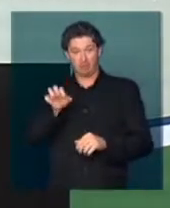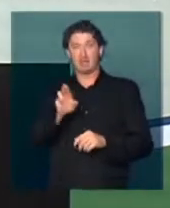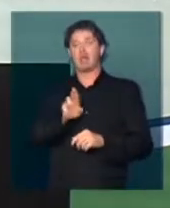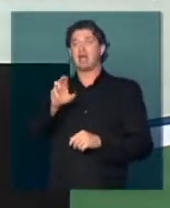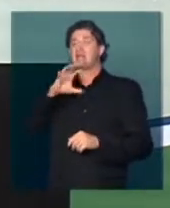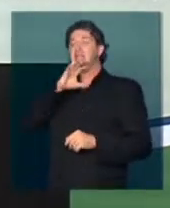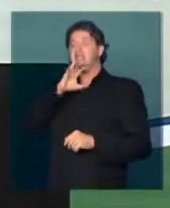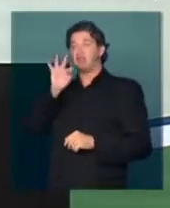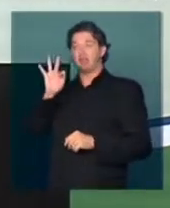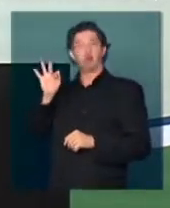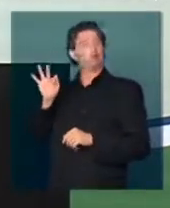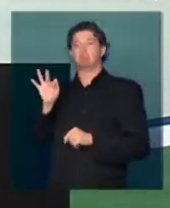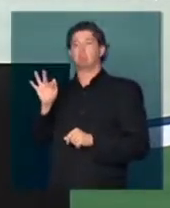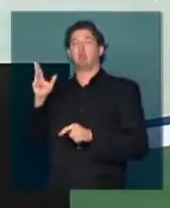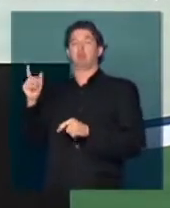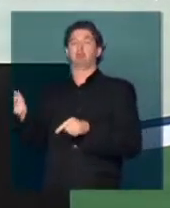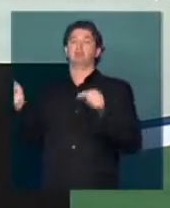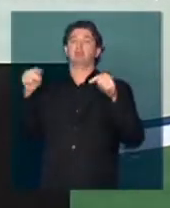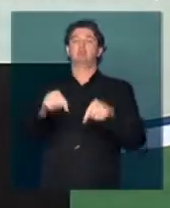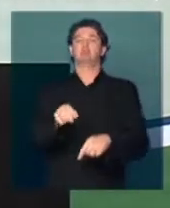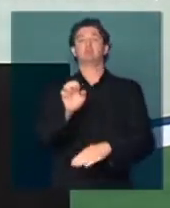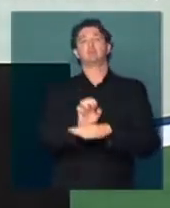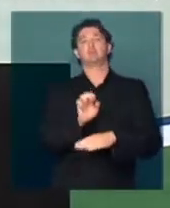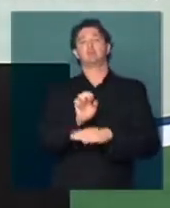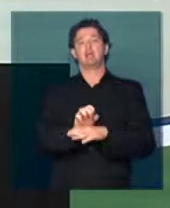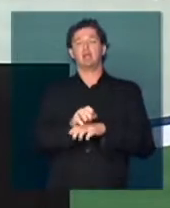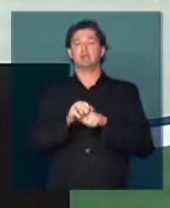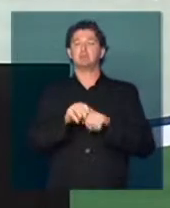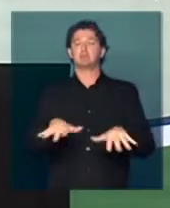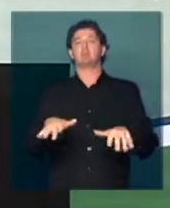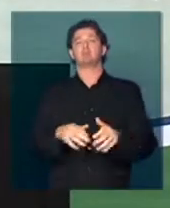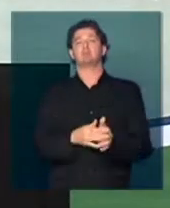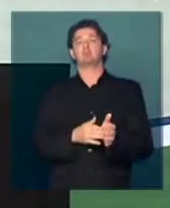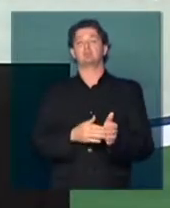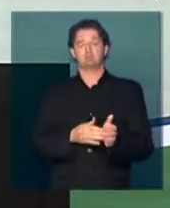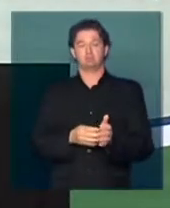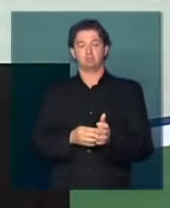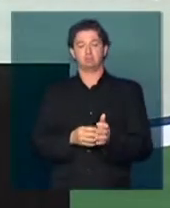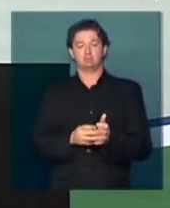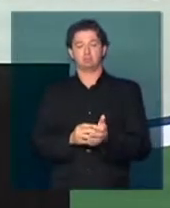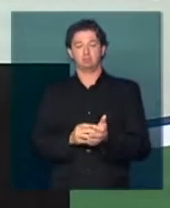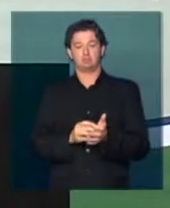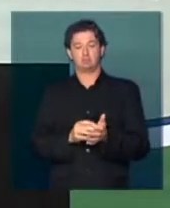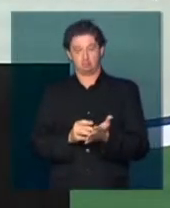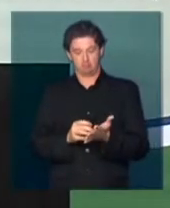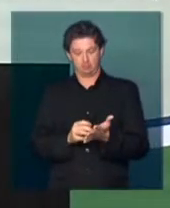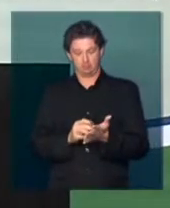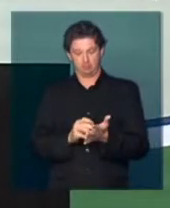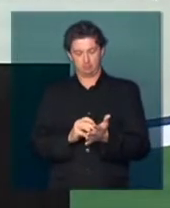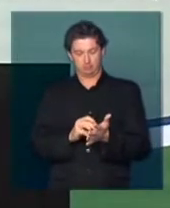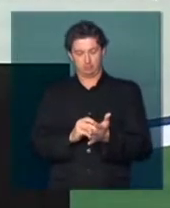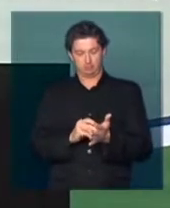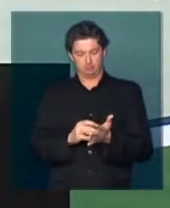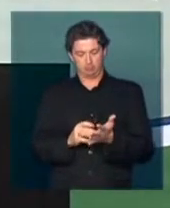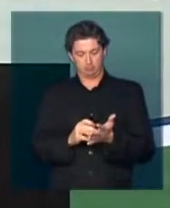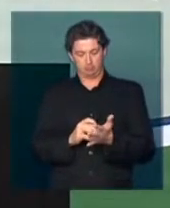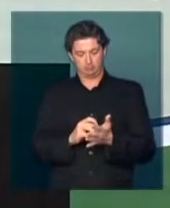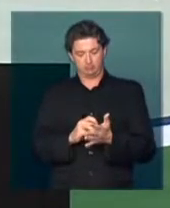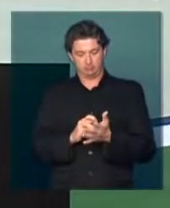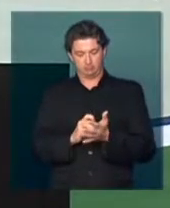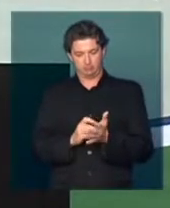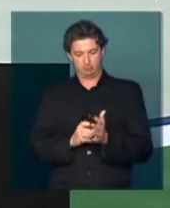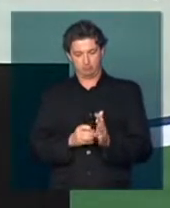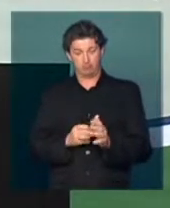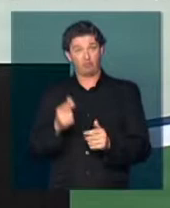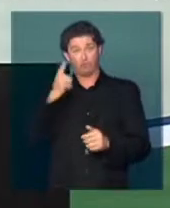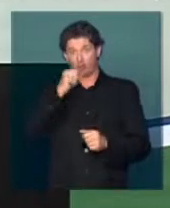Federal, agora vai para um fundo e poderá ser distribuído para os Estados e municípios, 80% que é apreendido. São muitas vitórias que a Câmara está